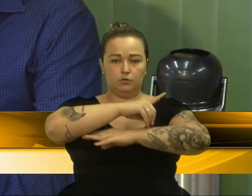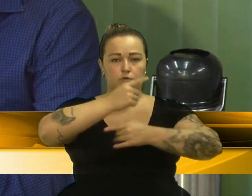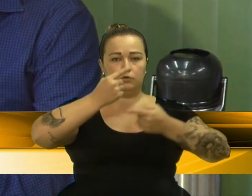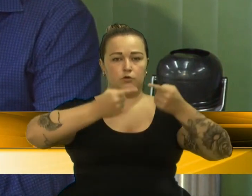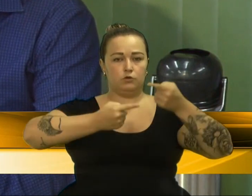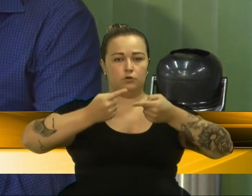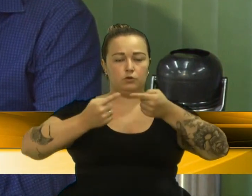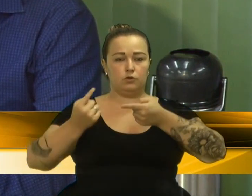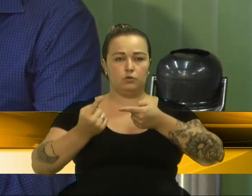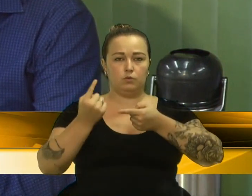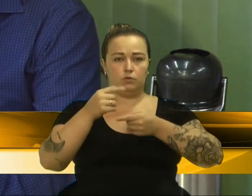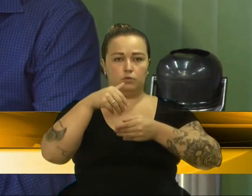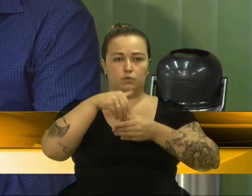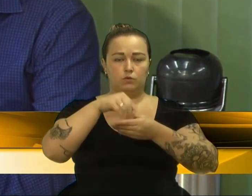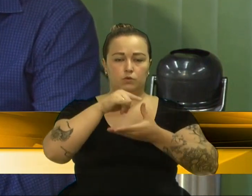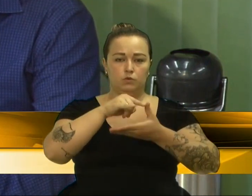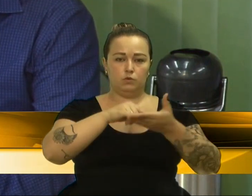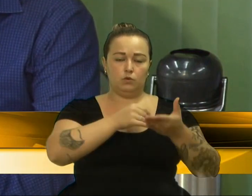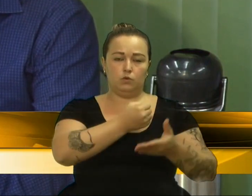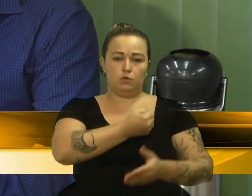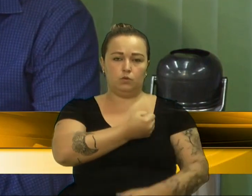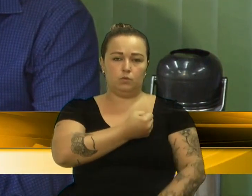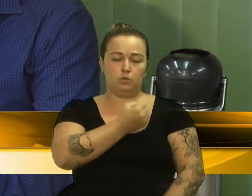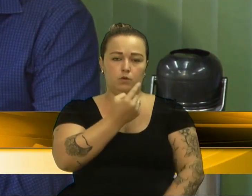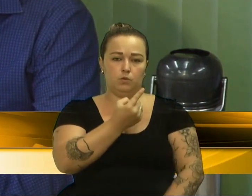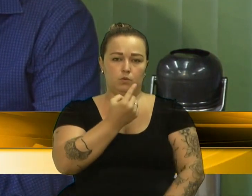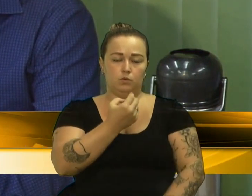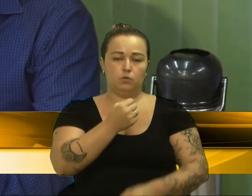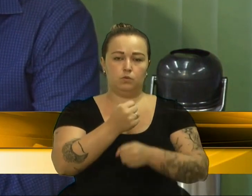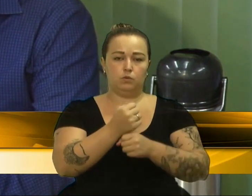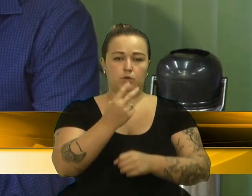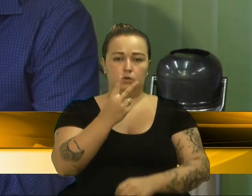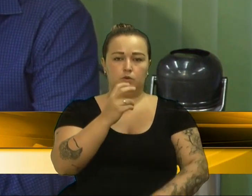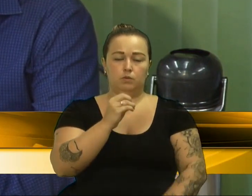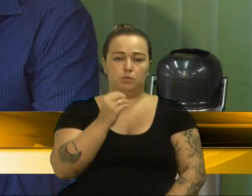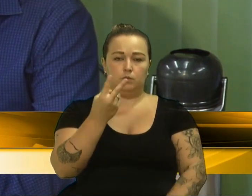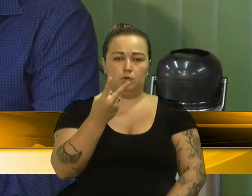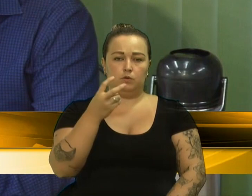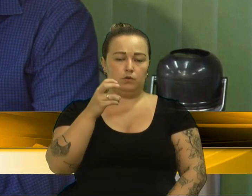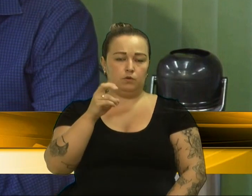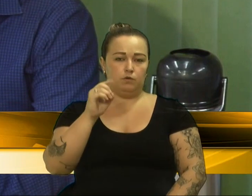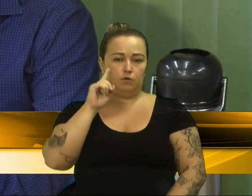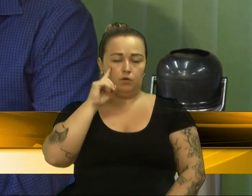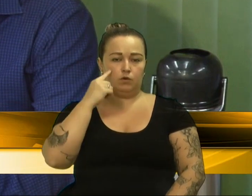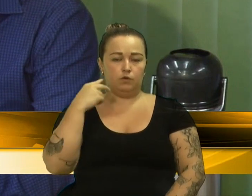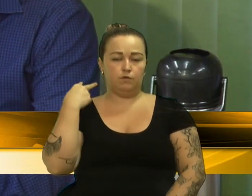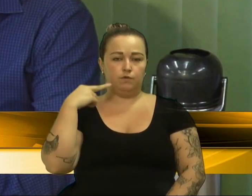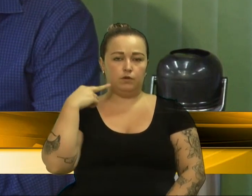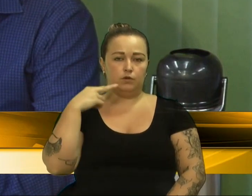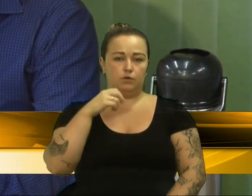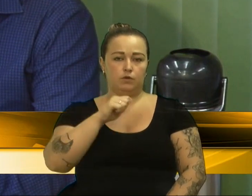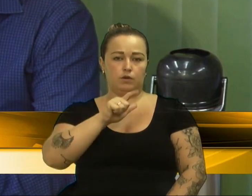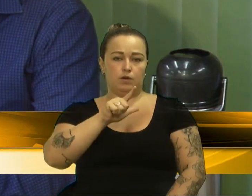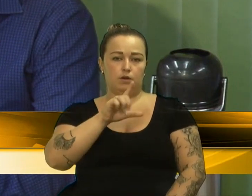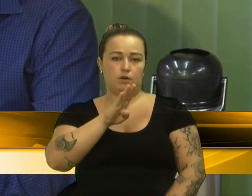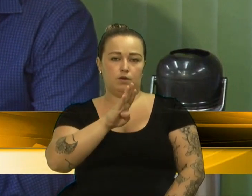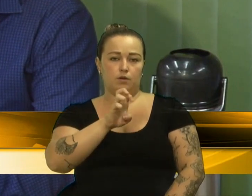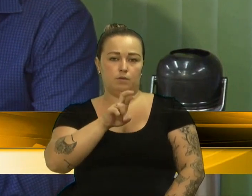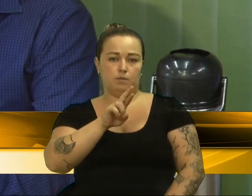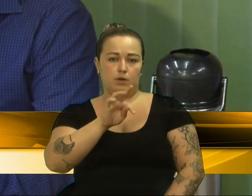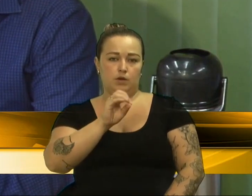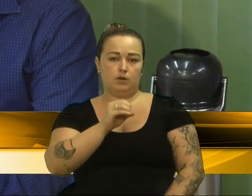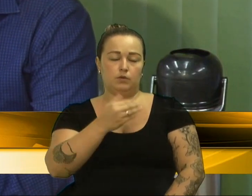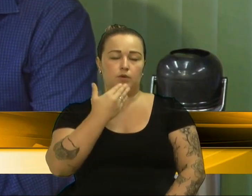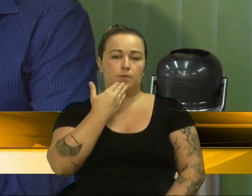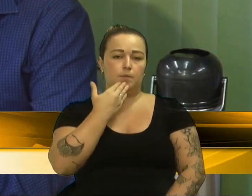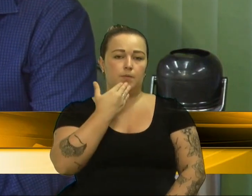discussão única e votação, requerimento número 1 de 2020, de autoria do vereador Alberto Meneguzzi, que solicita informações ao Executivo